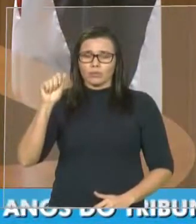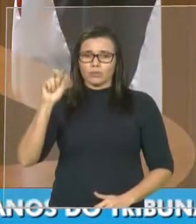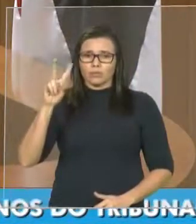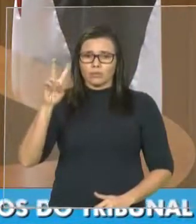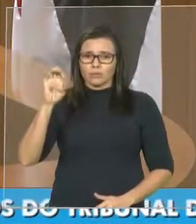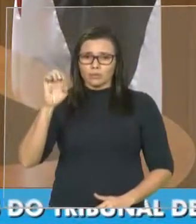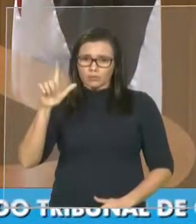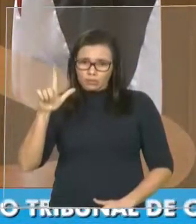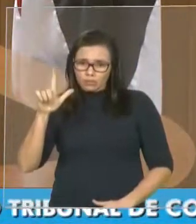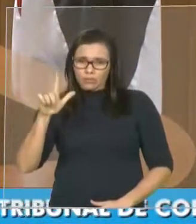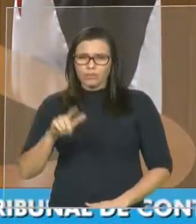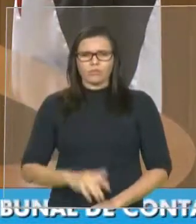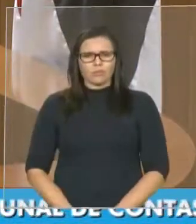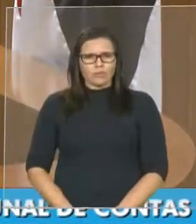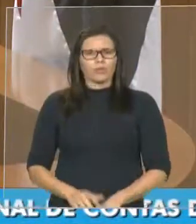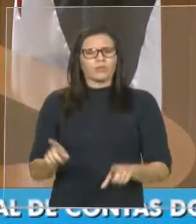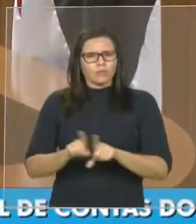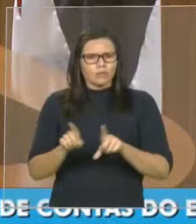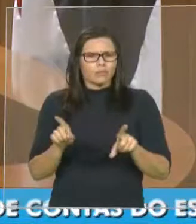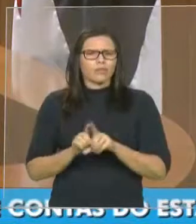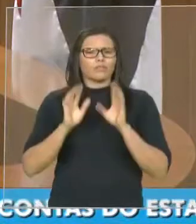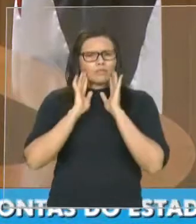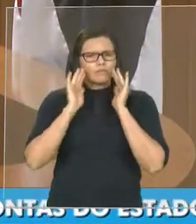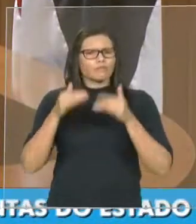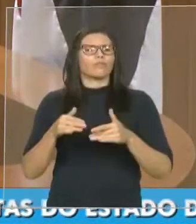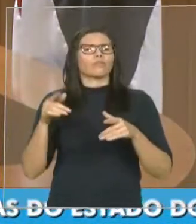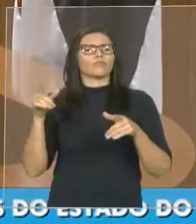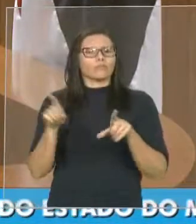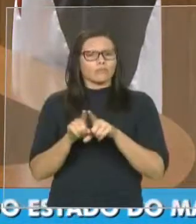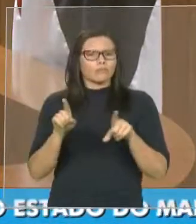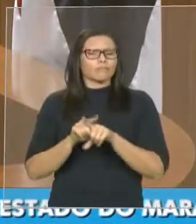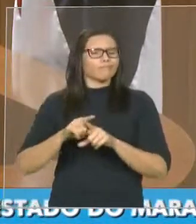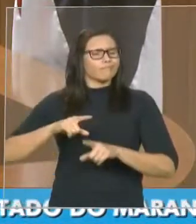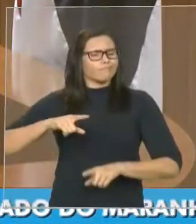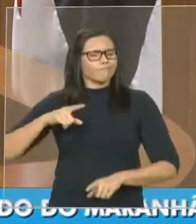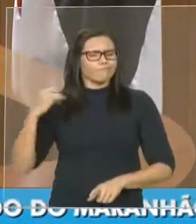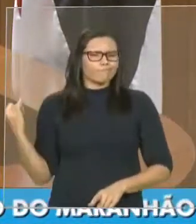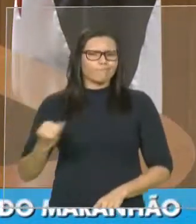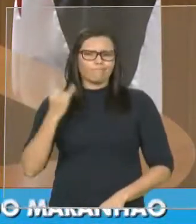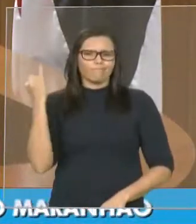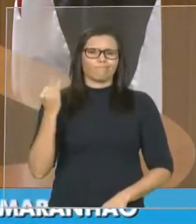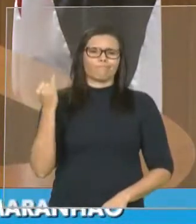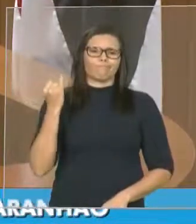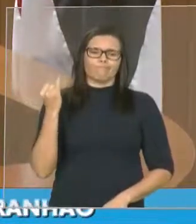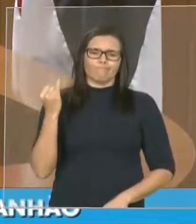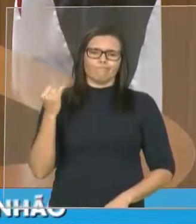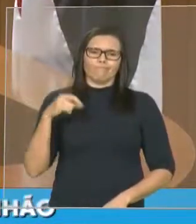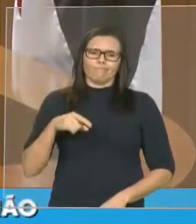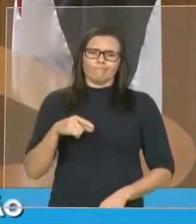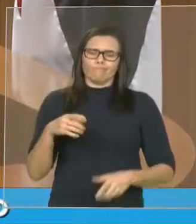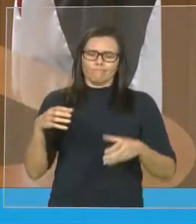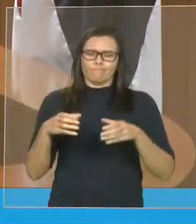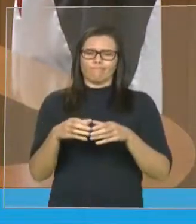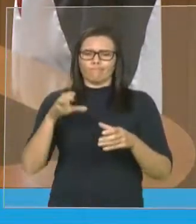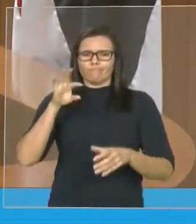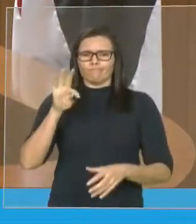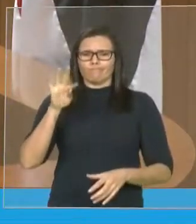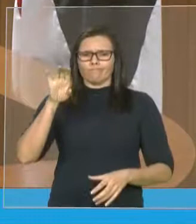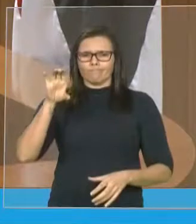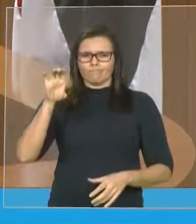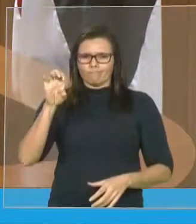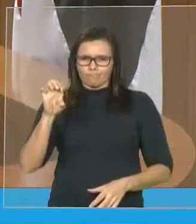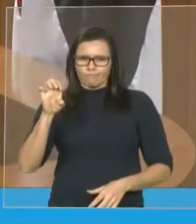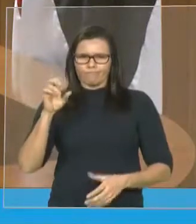isto, tendo incluído, a partir desta data, questões de sustentabilidade em suas